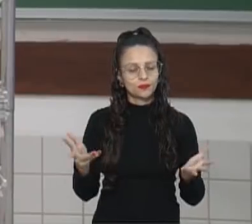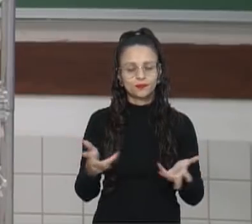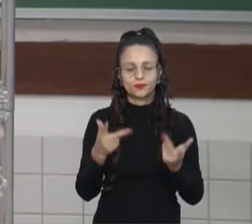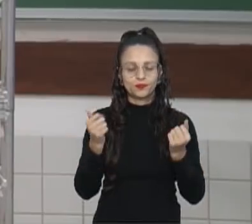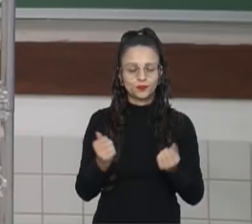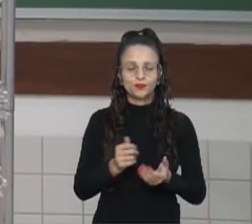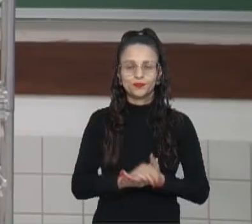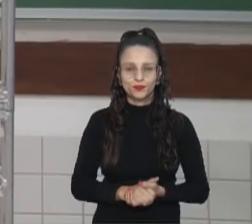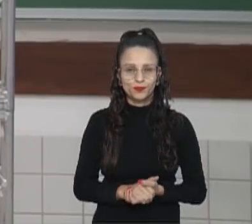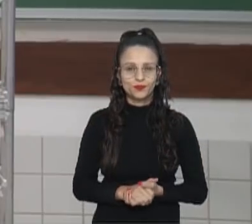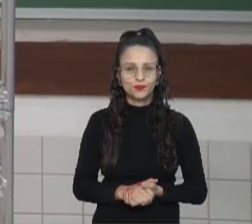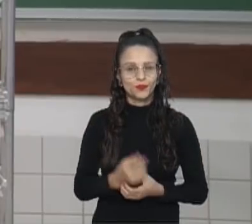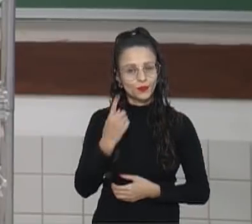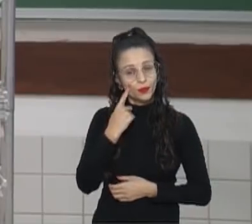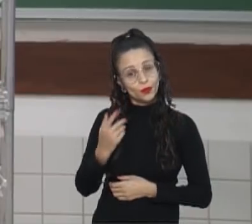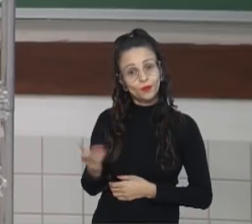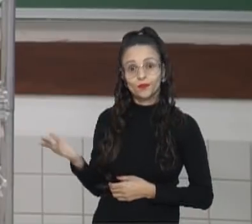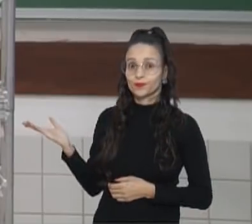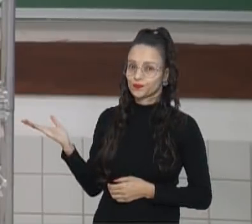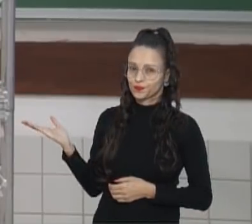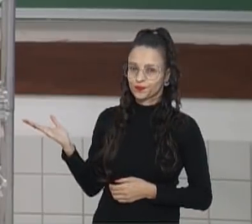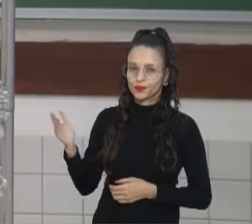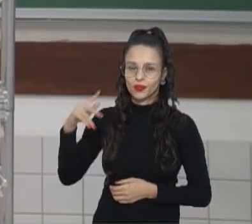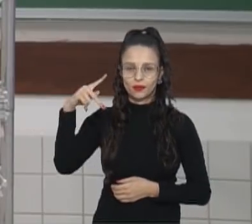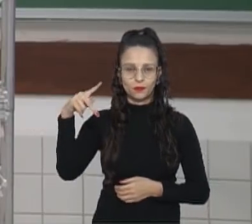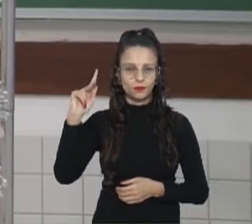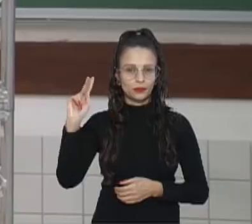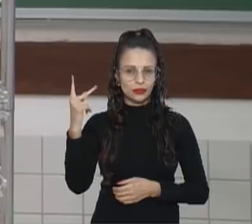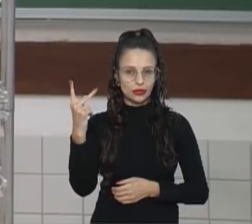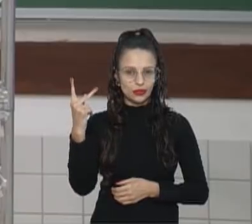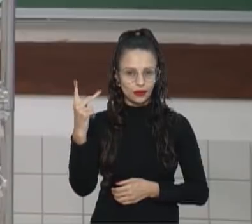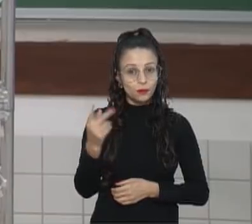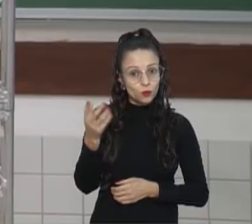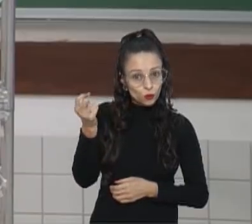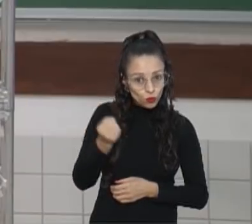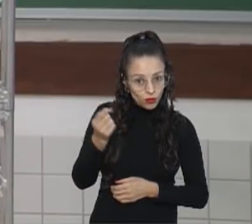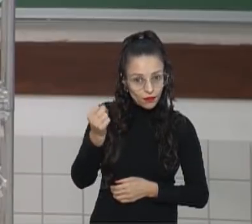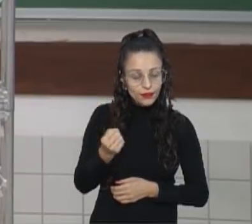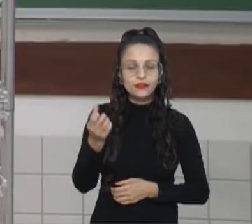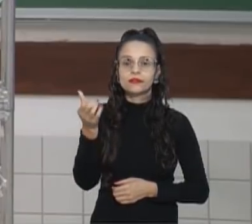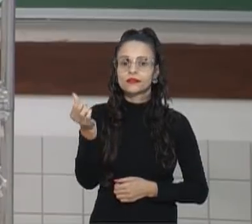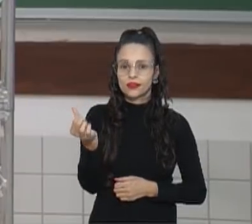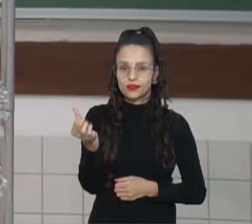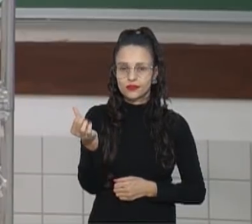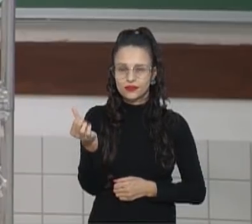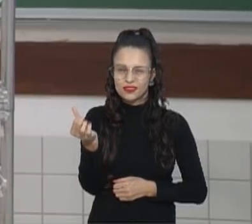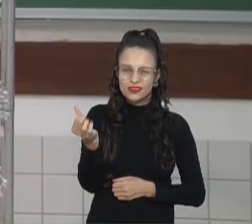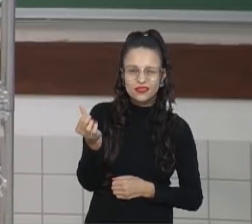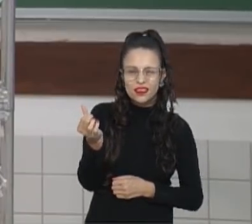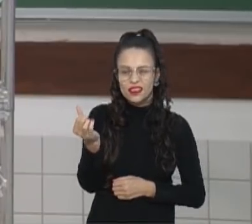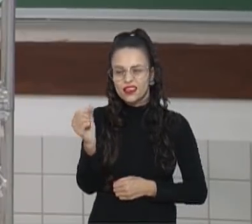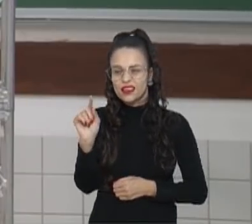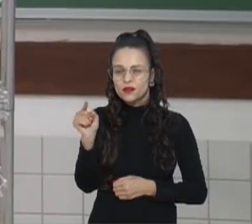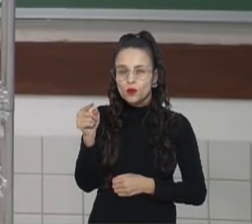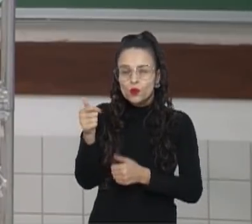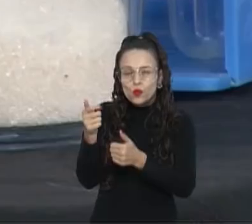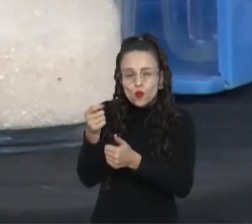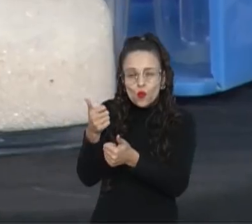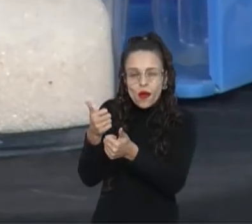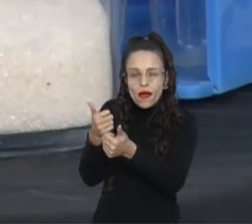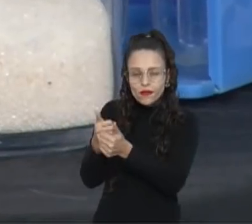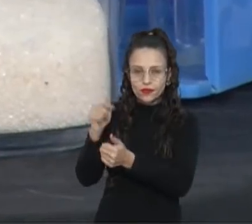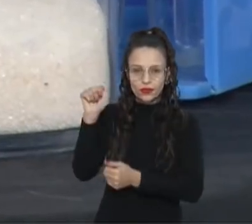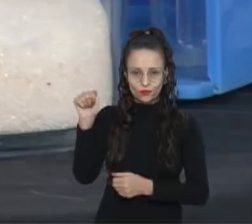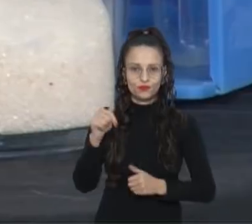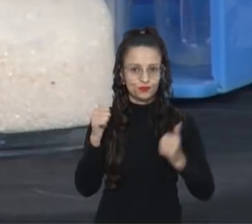Maravilha. Olá, meus caros. pH do leite, 6. Vai dar 6 alguma coisa, próximo de 7.